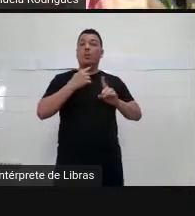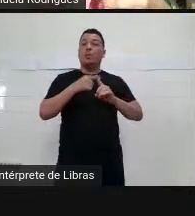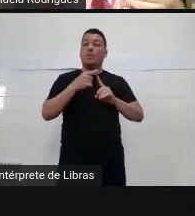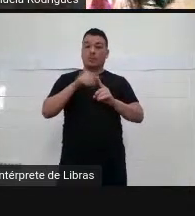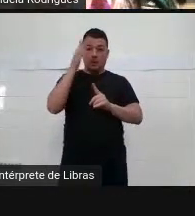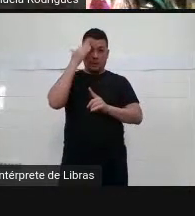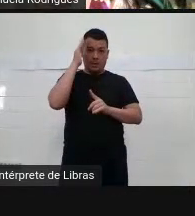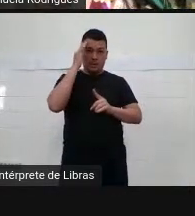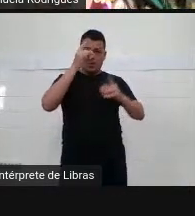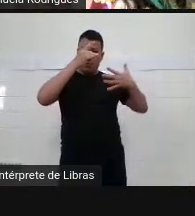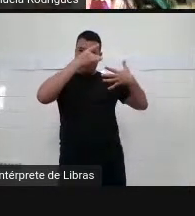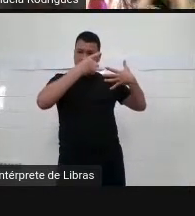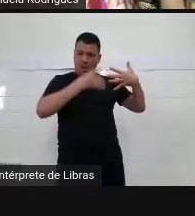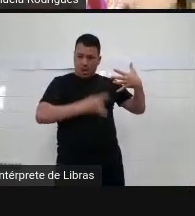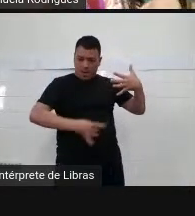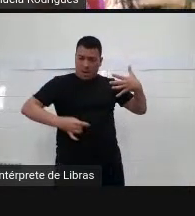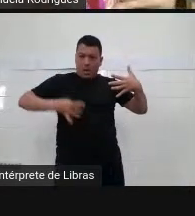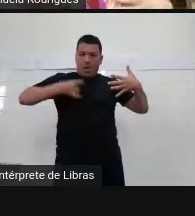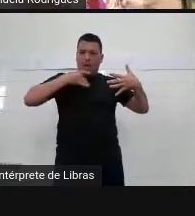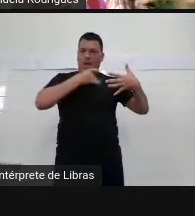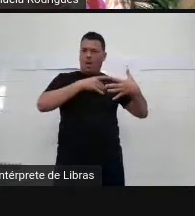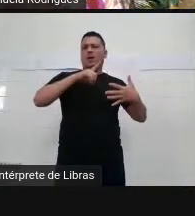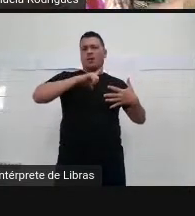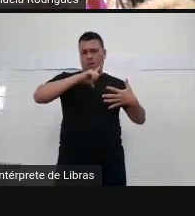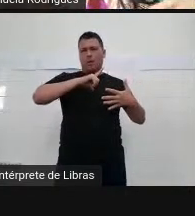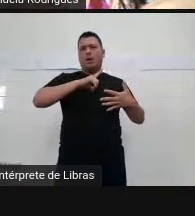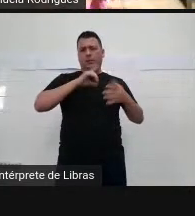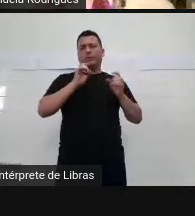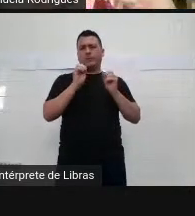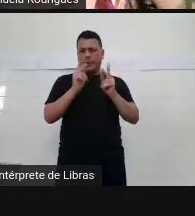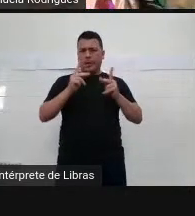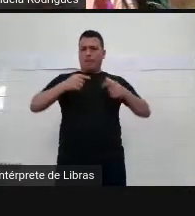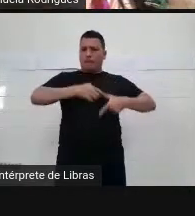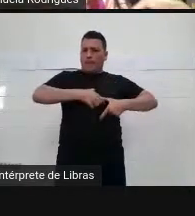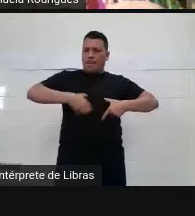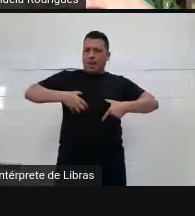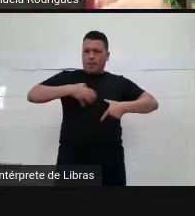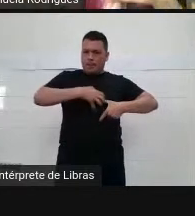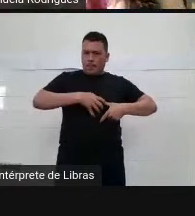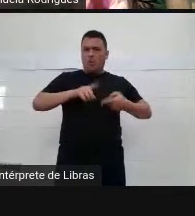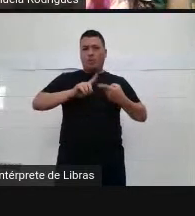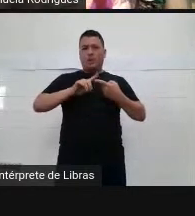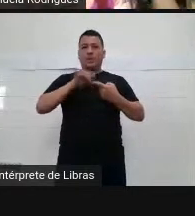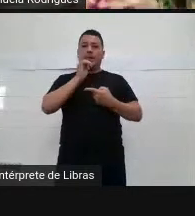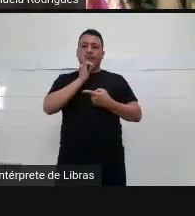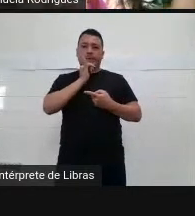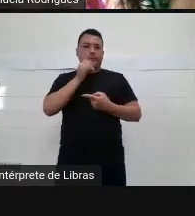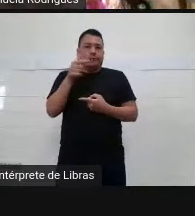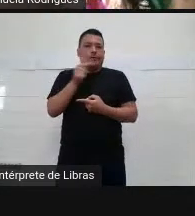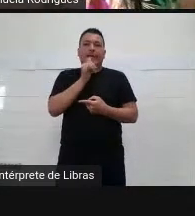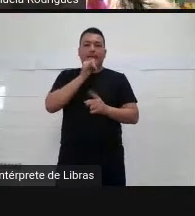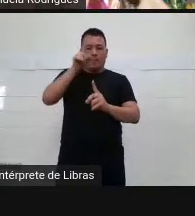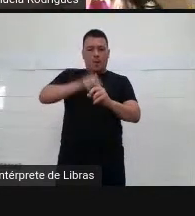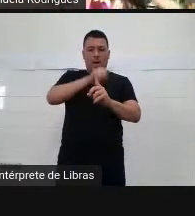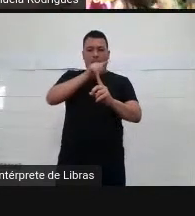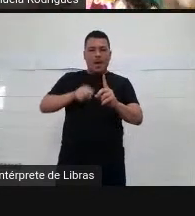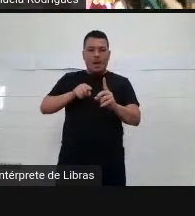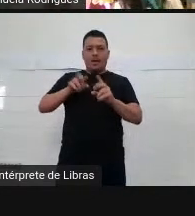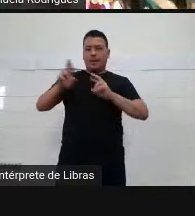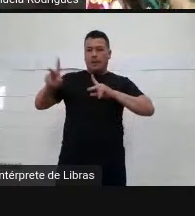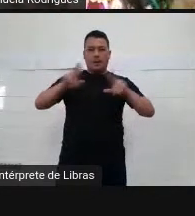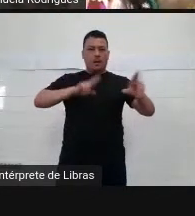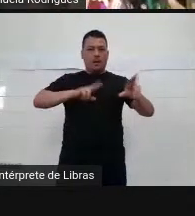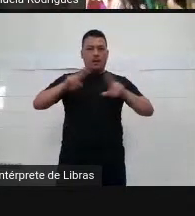essas estruturas existem, assim como não há uma negação, né, das diferenças entre